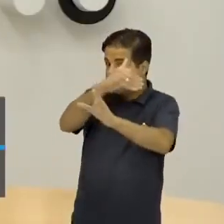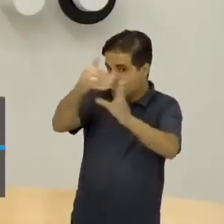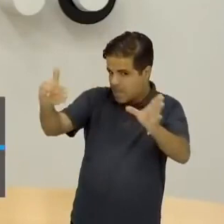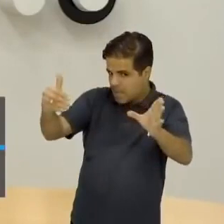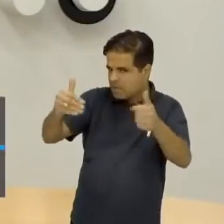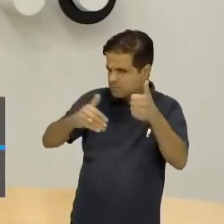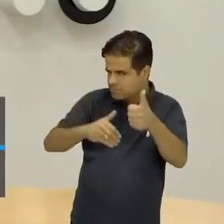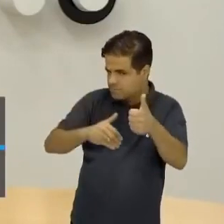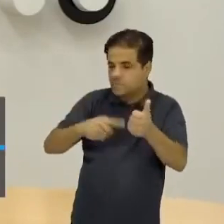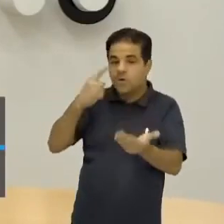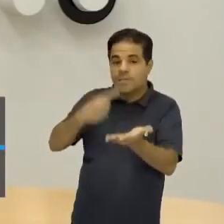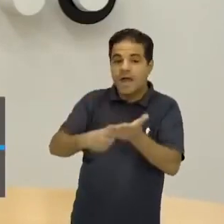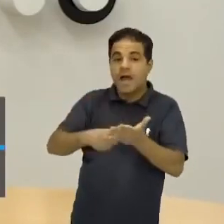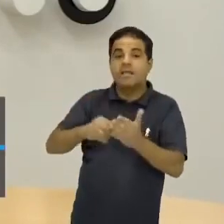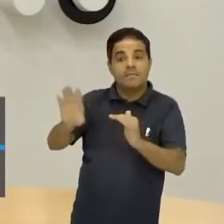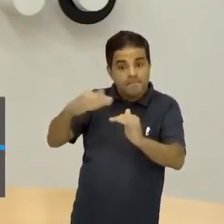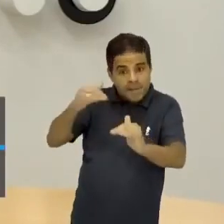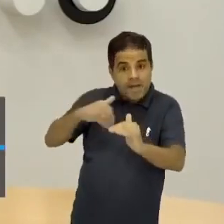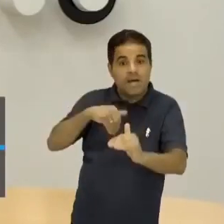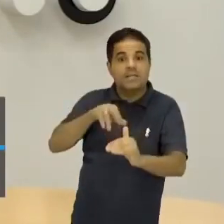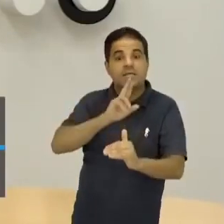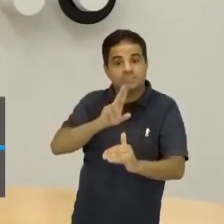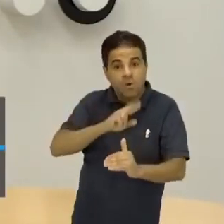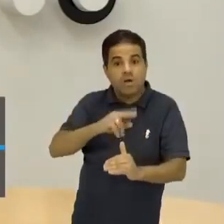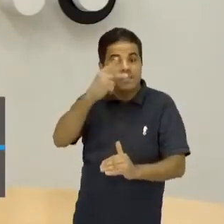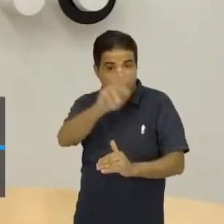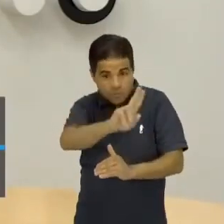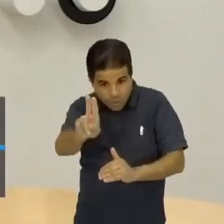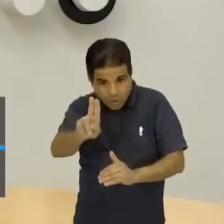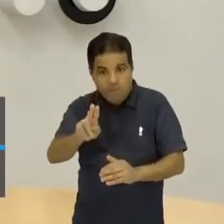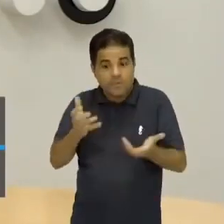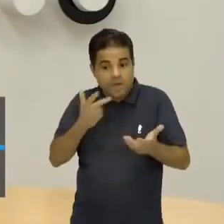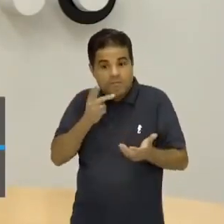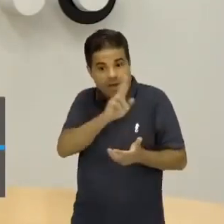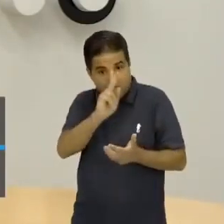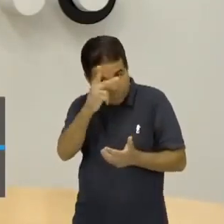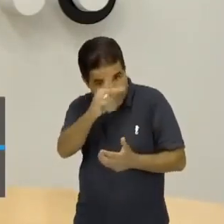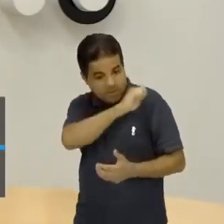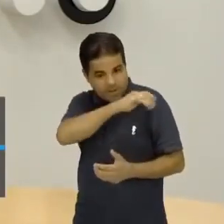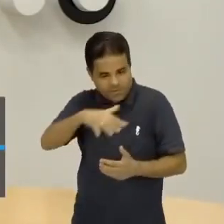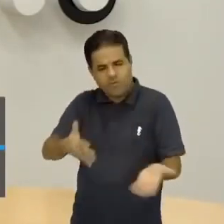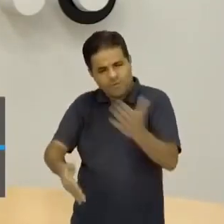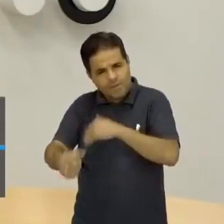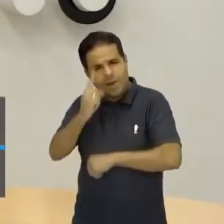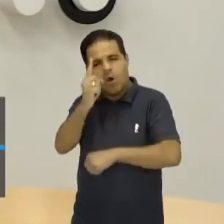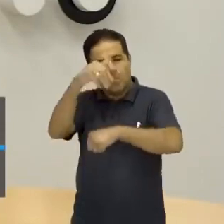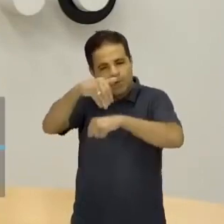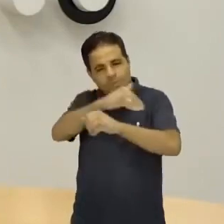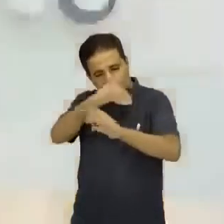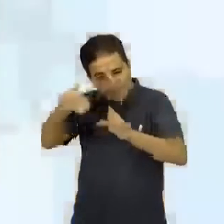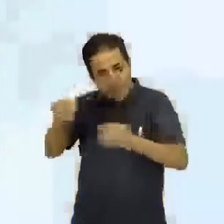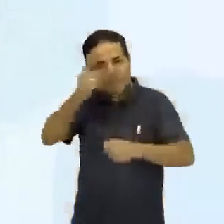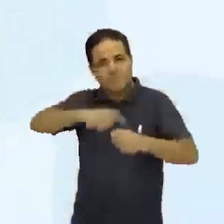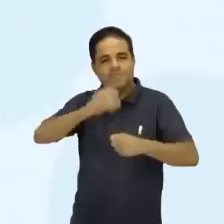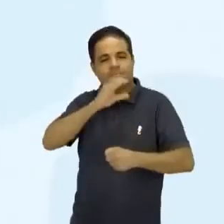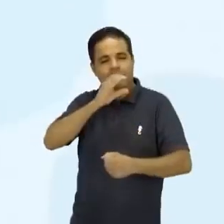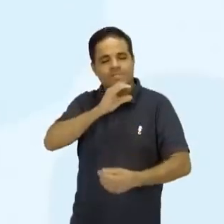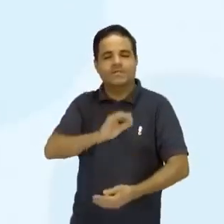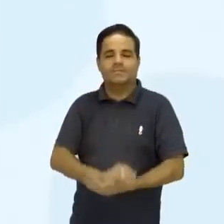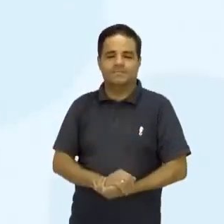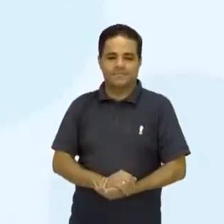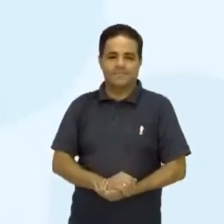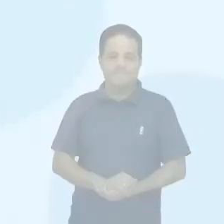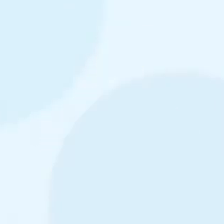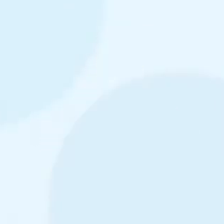como sempre, hein? E mande essas respostas, mande seu nome. Eu quero falar seu nome aqui, hein, aluno? Vamos lá? 1 minuto e meio, voltamos já.